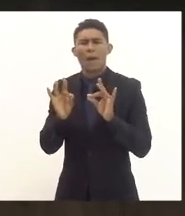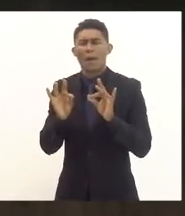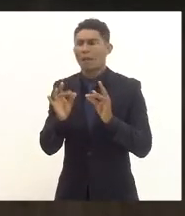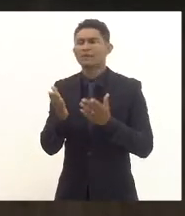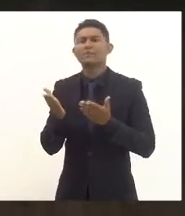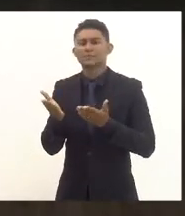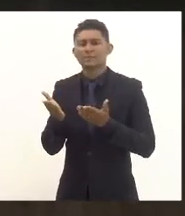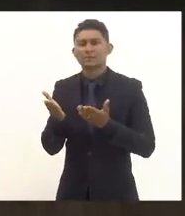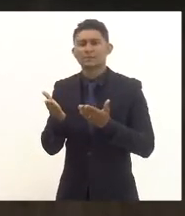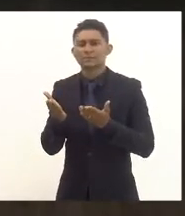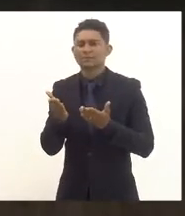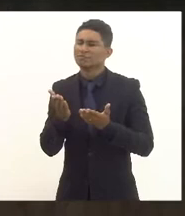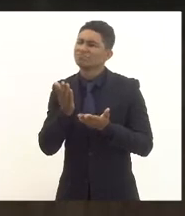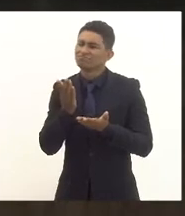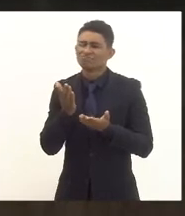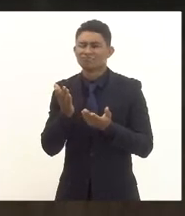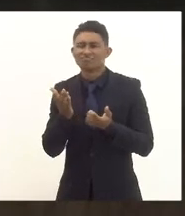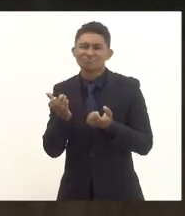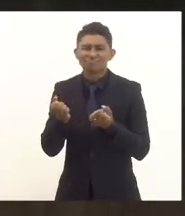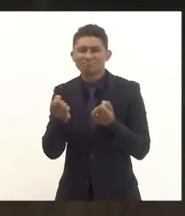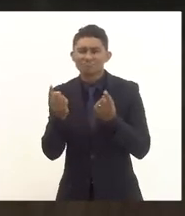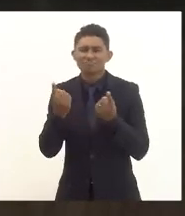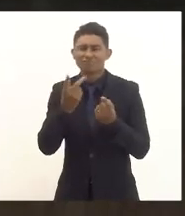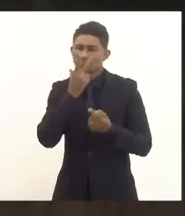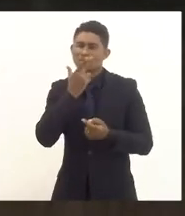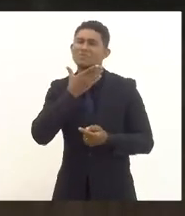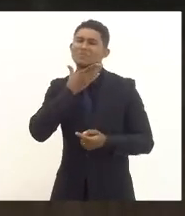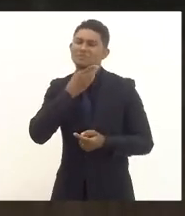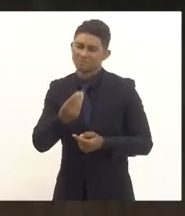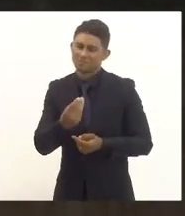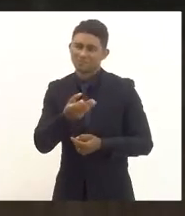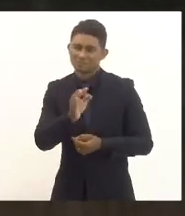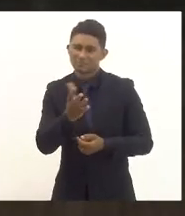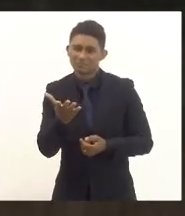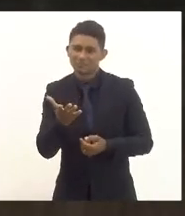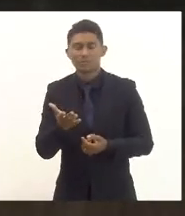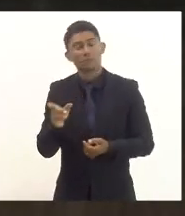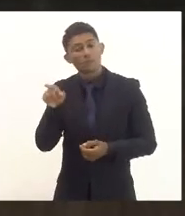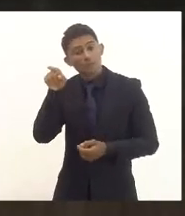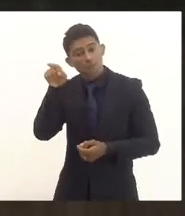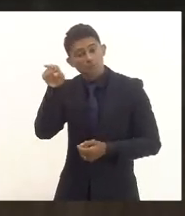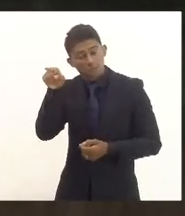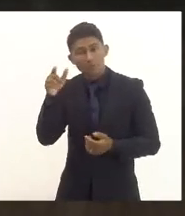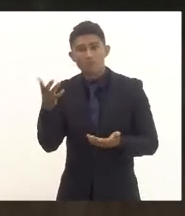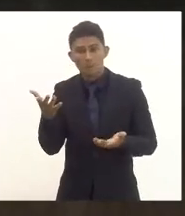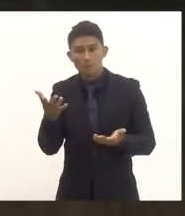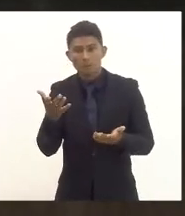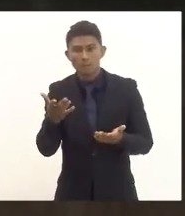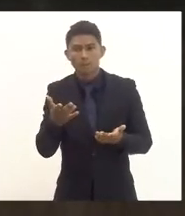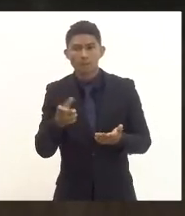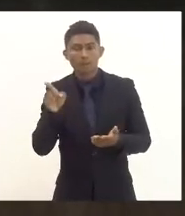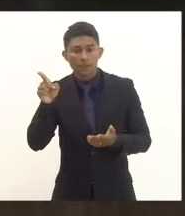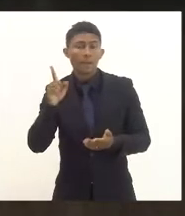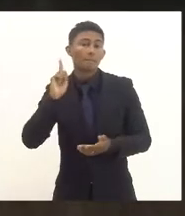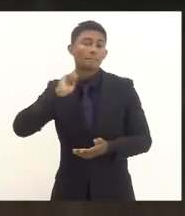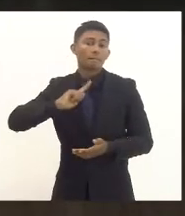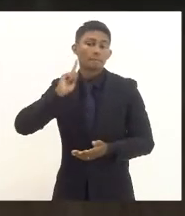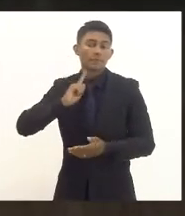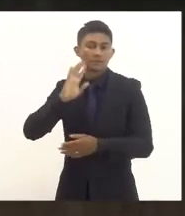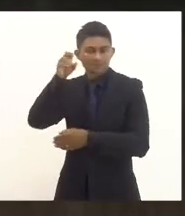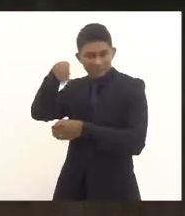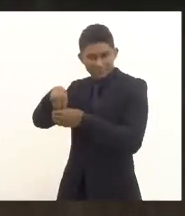é bastante genérica e aos ponto que é importante e lá no Código Tributário de